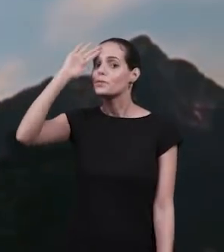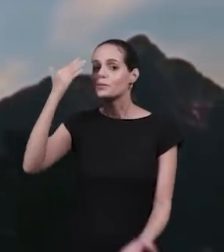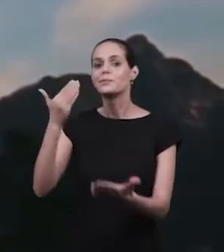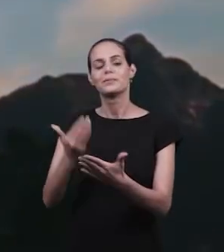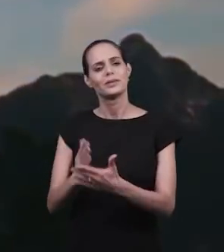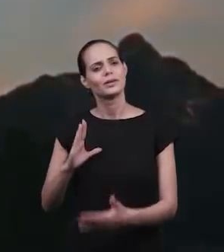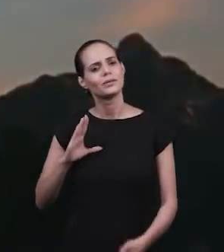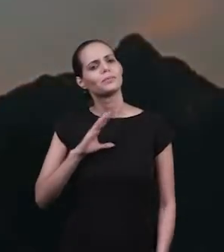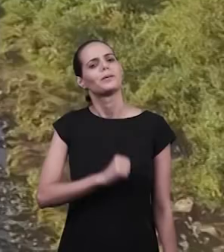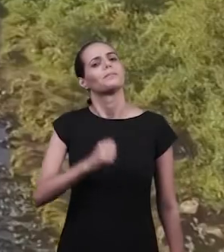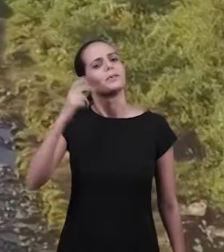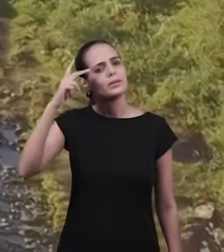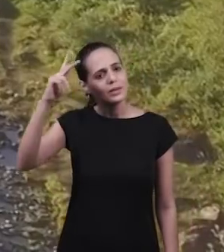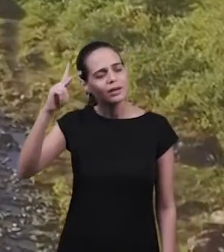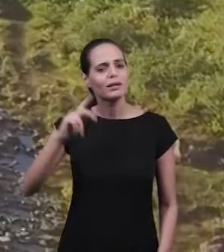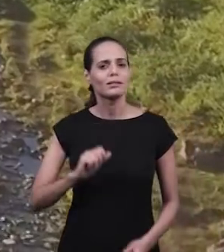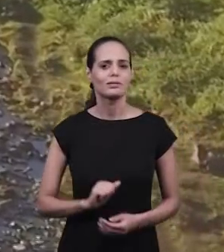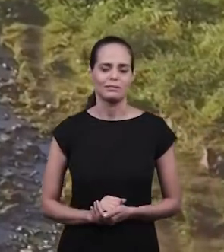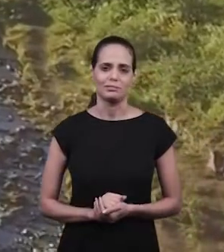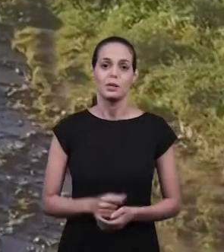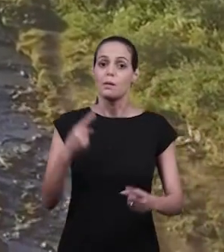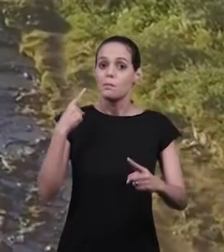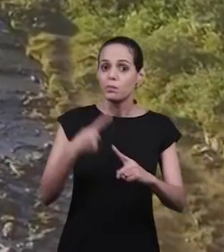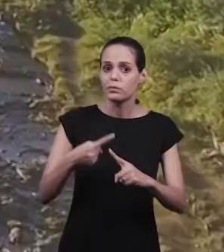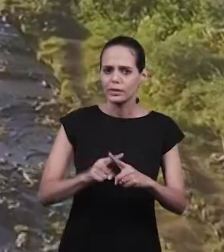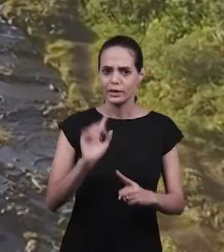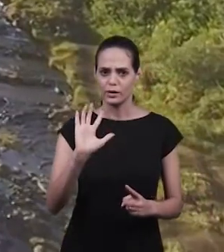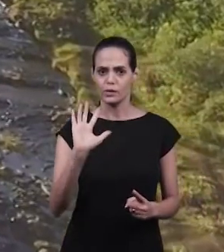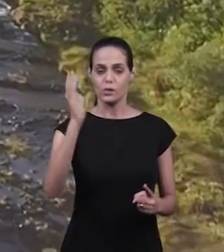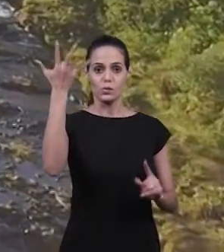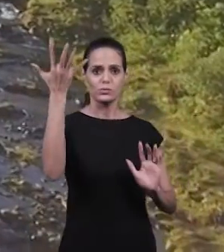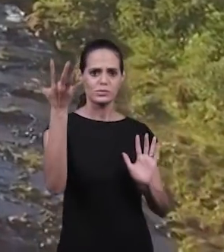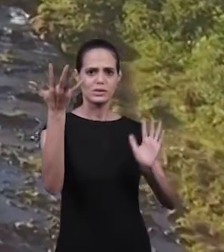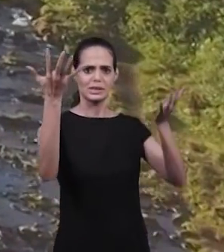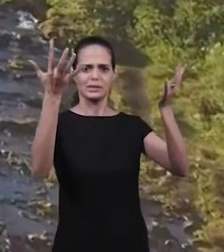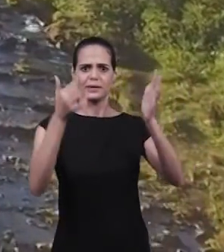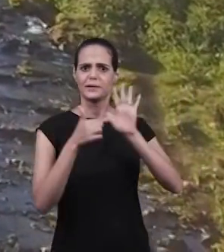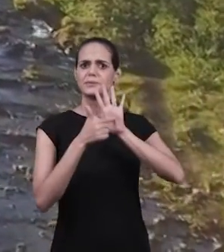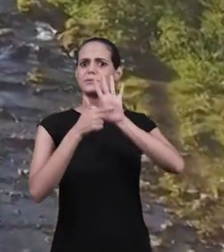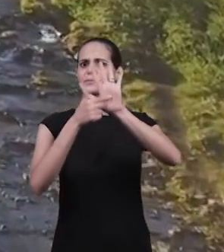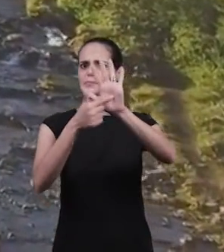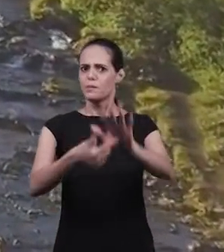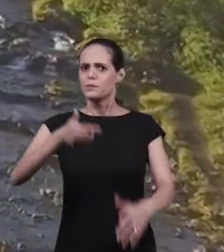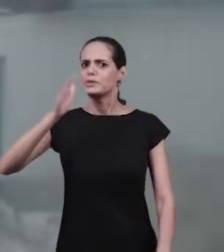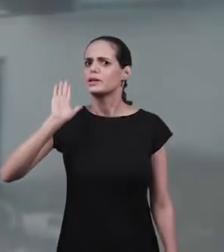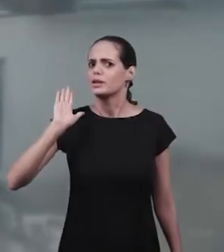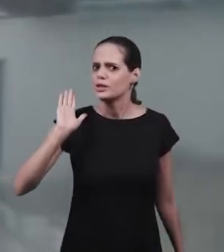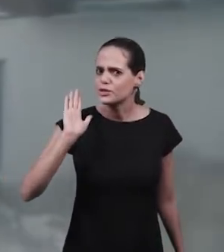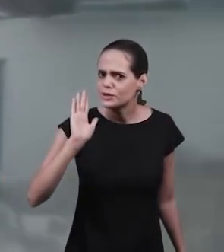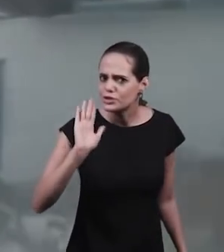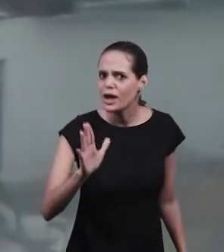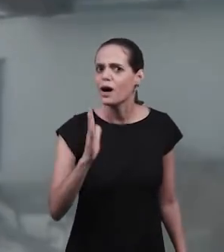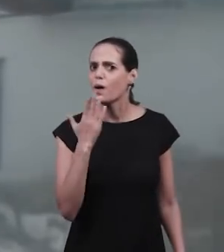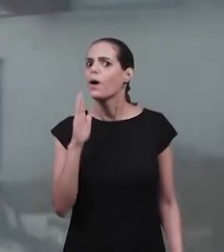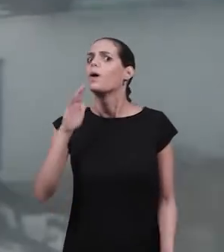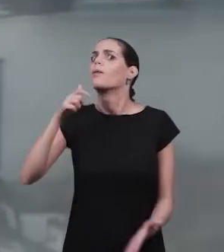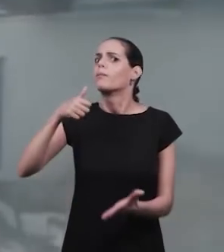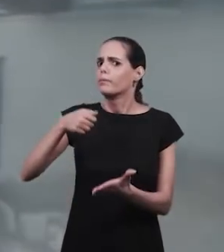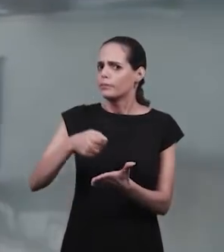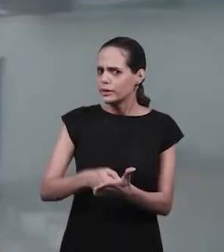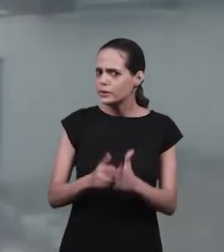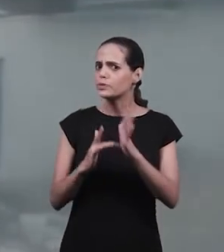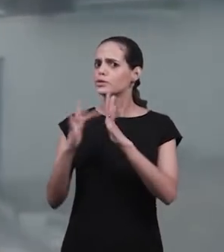bênçãos do Senhor, confiai no seu imenso amor. Os sinais estão